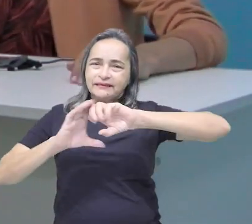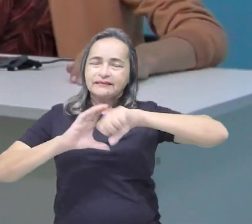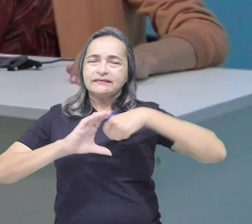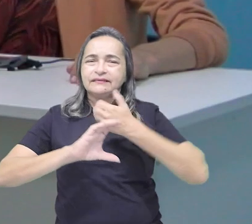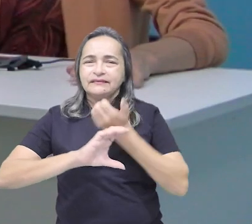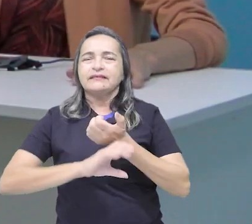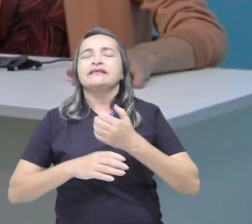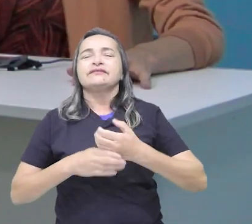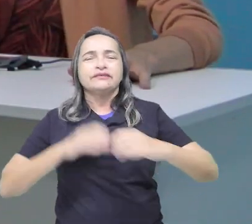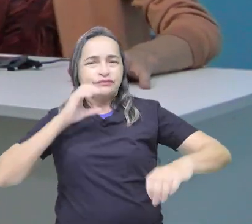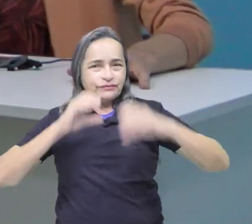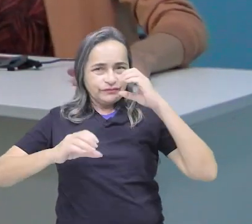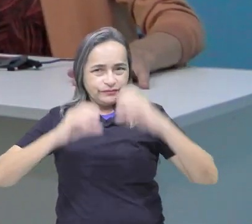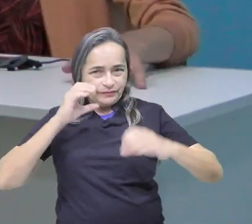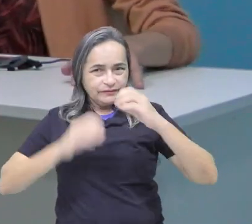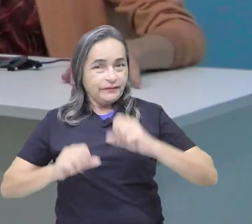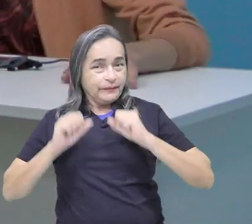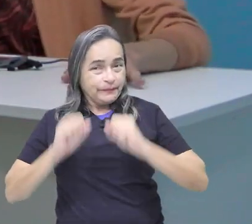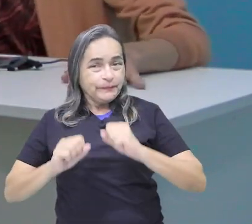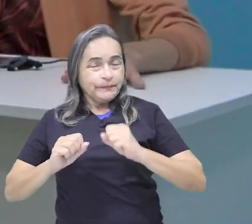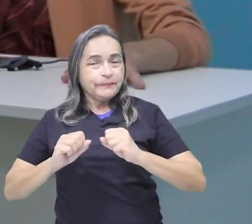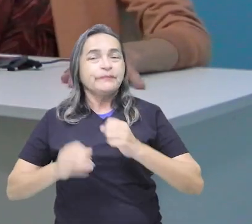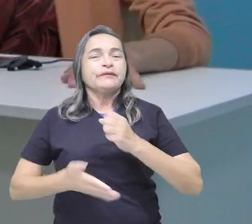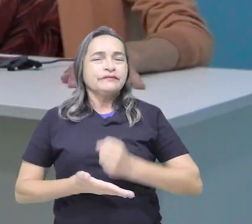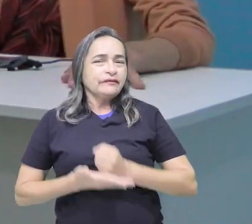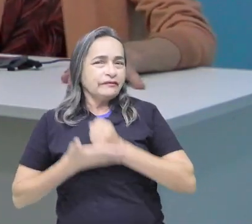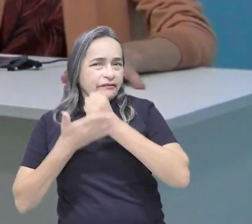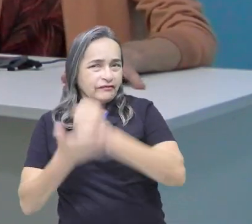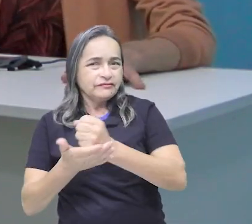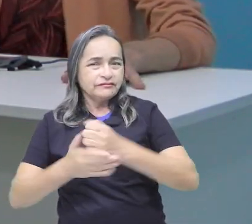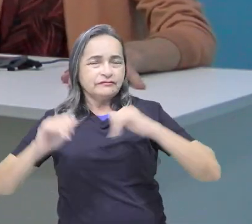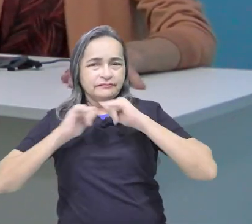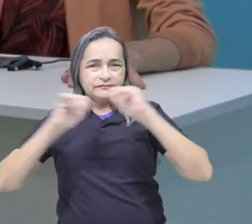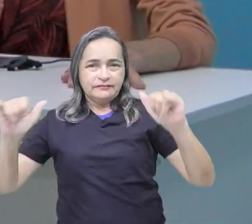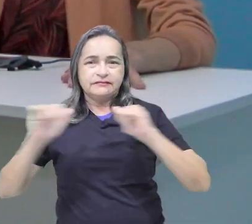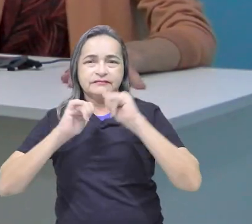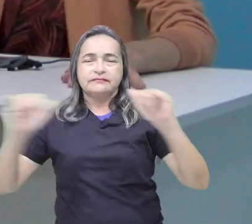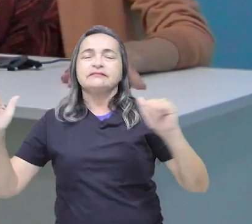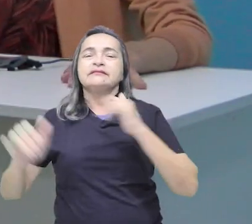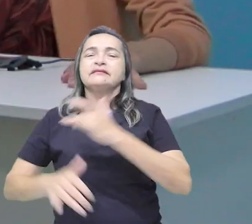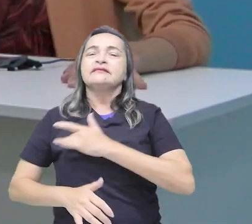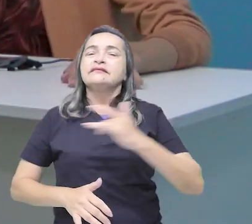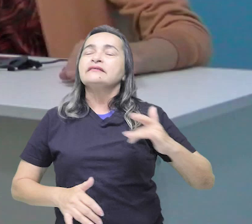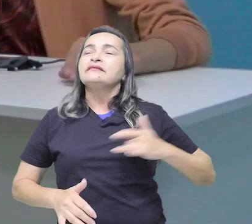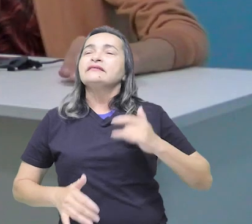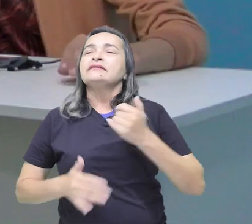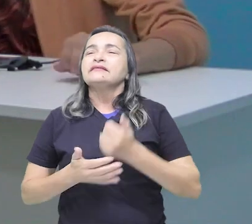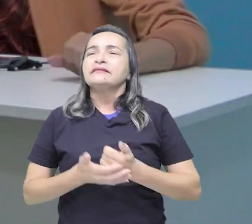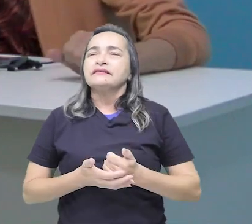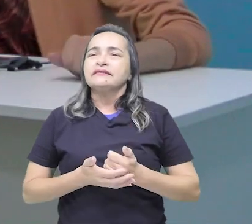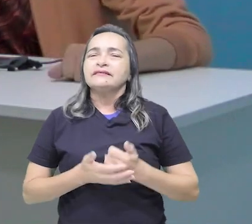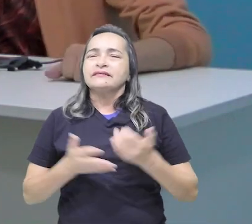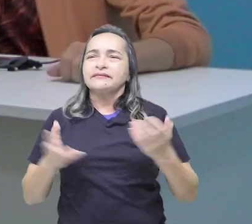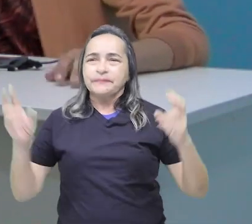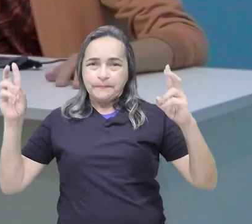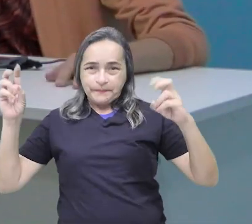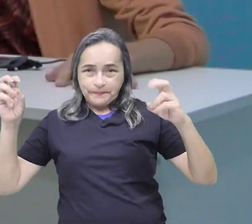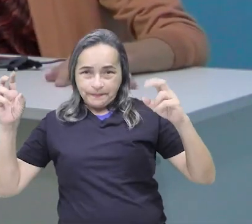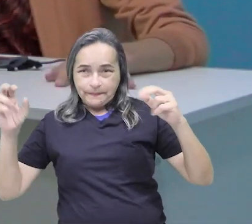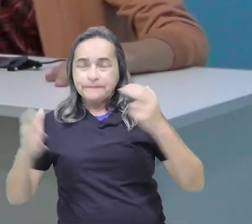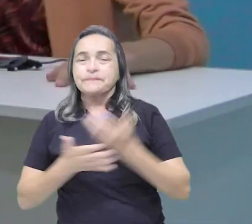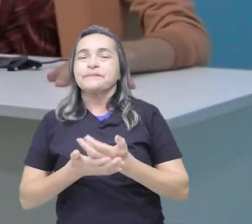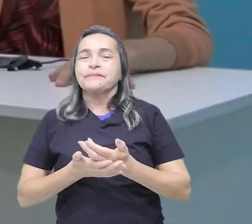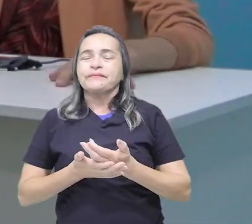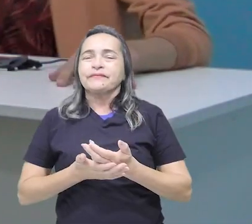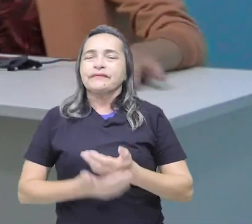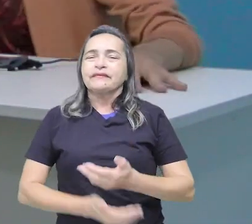também ajudar na veiculação das campanhas em saúde que são voltadas mais especificamente para o público